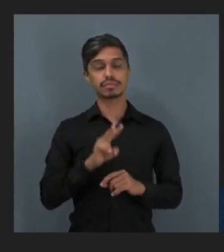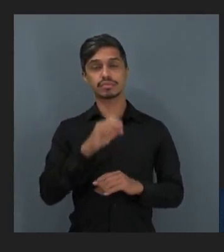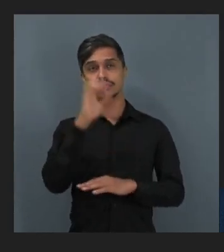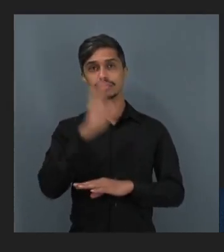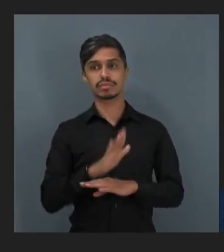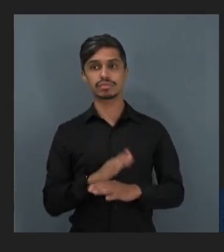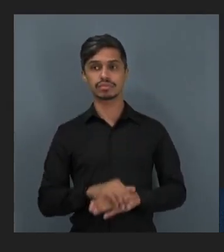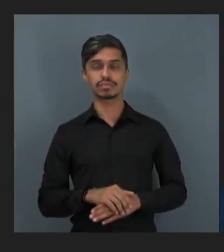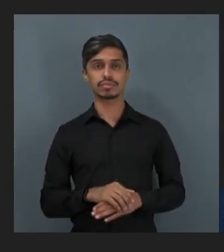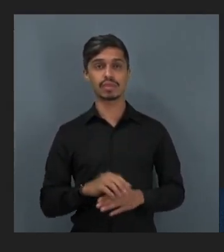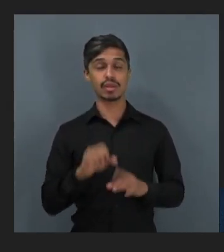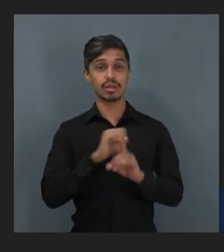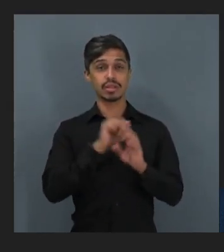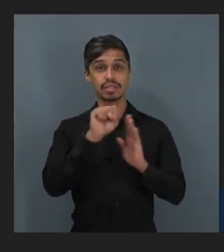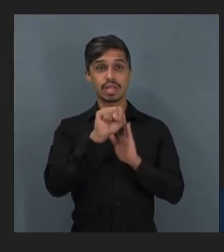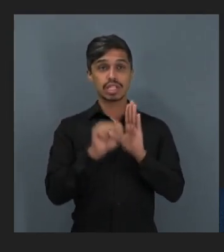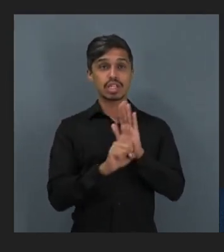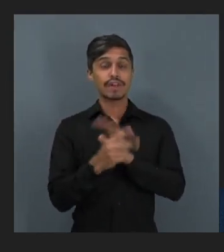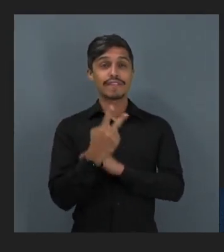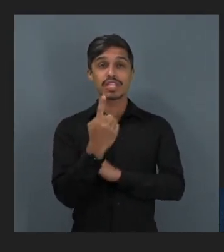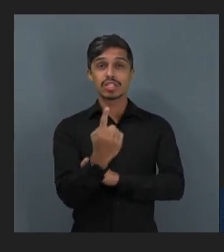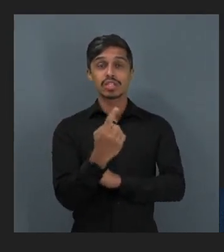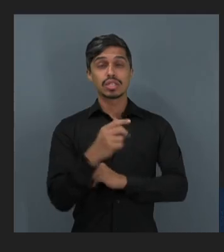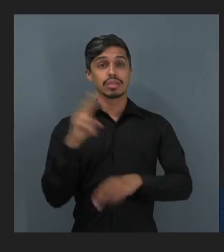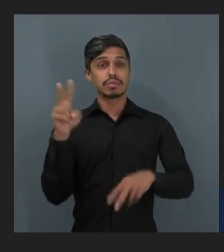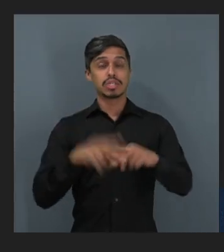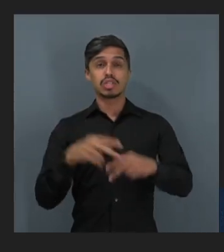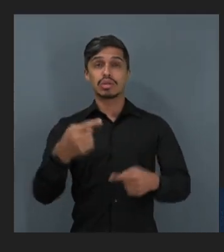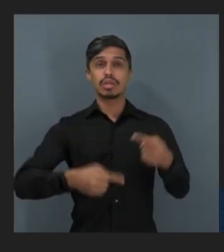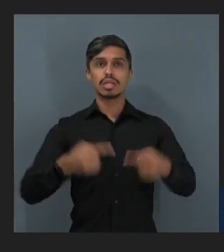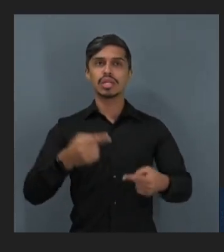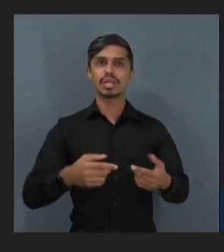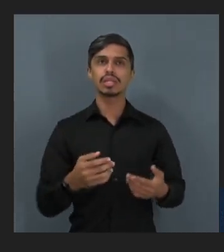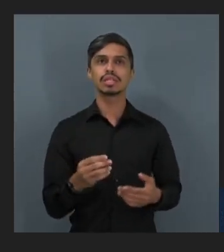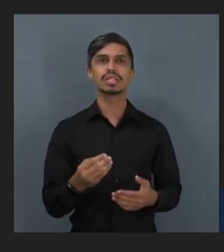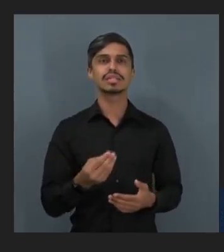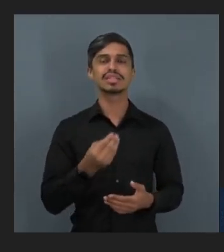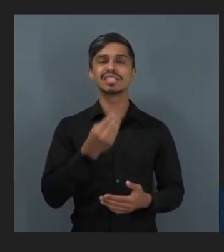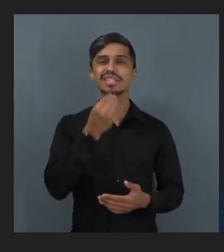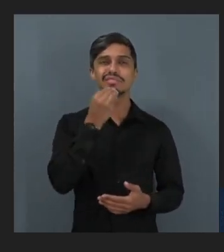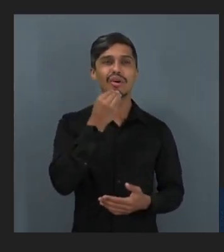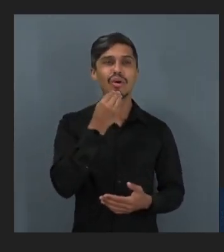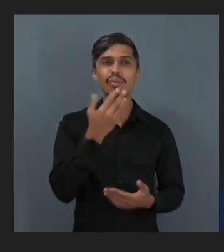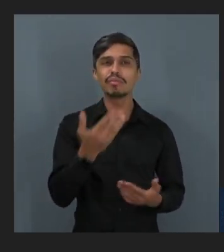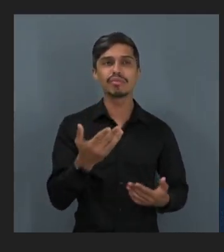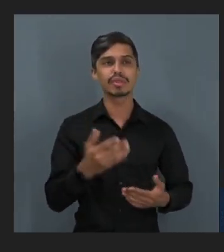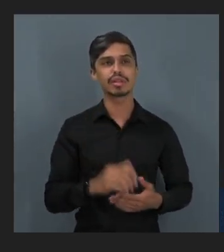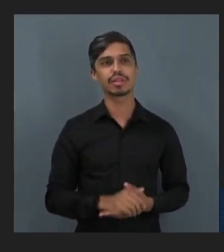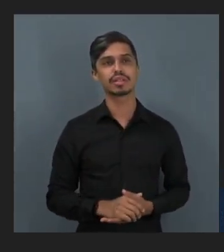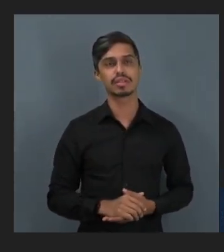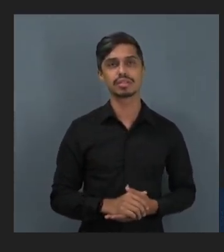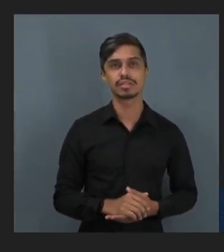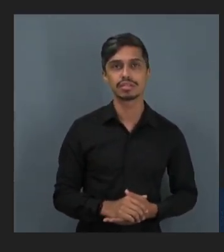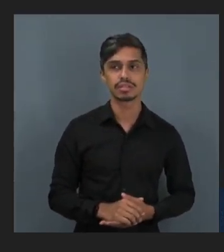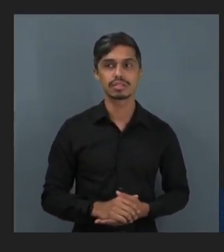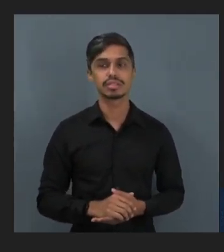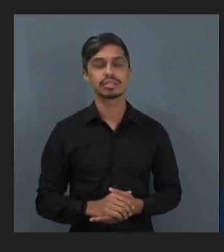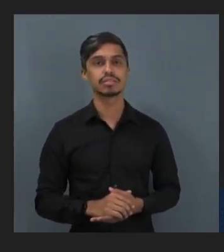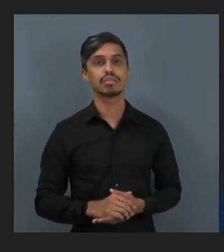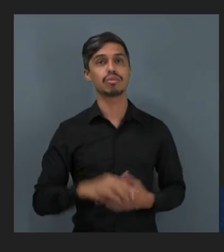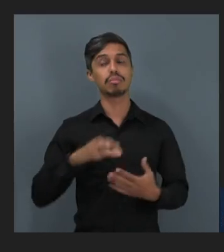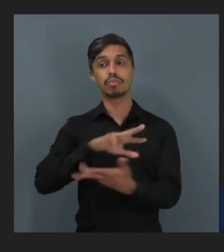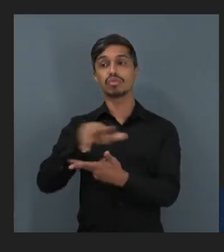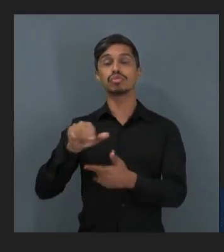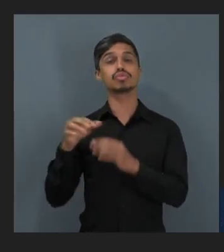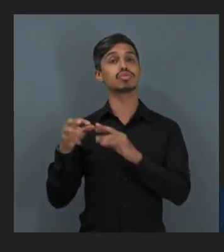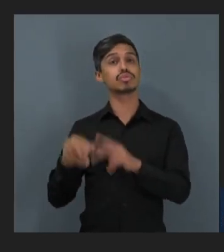pleno século XXI, prisões políticas no Brasil clássicas, claramente. O mundo já está percebendo